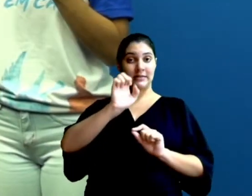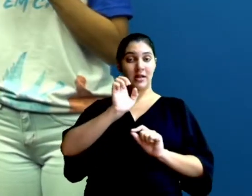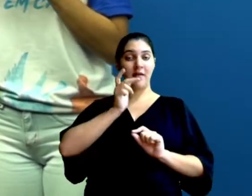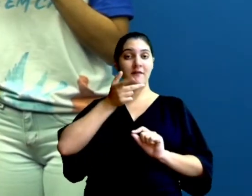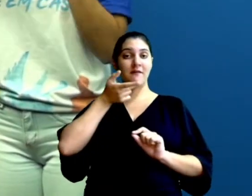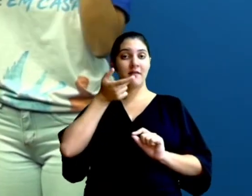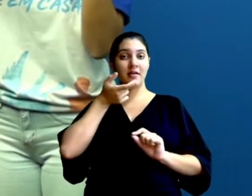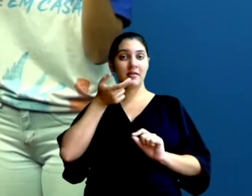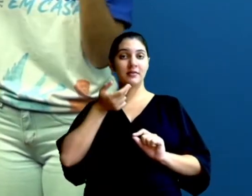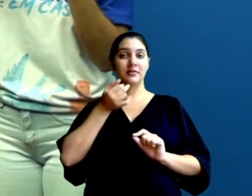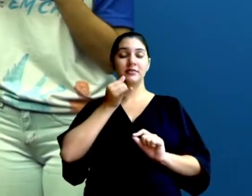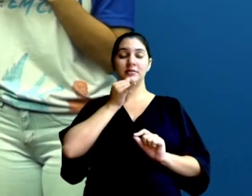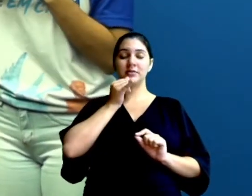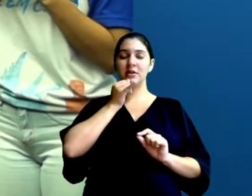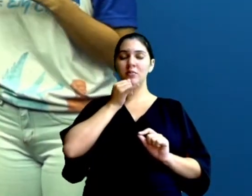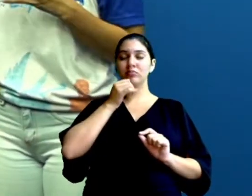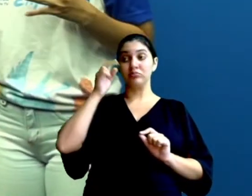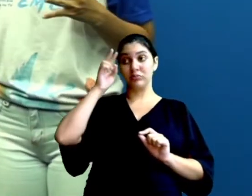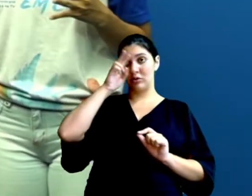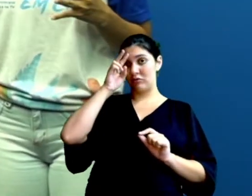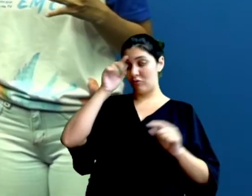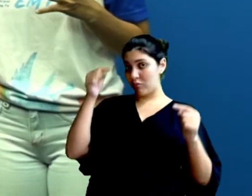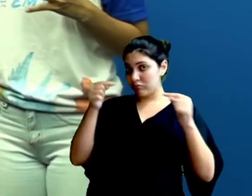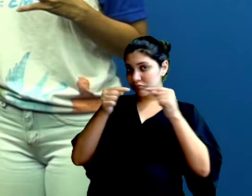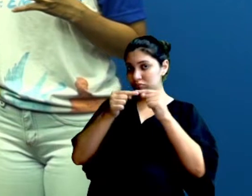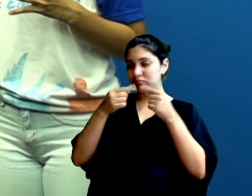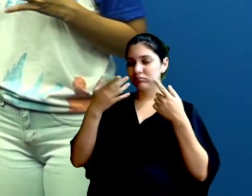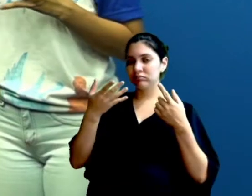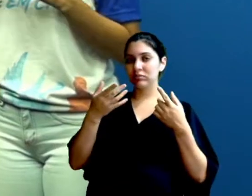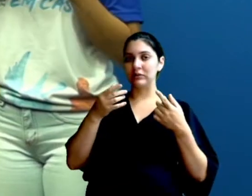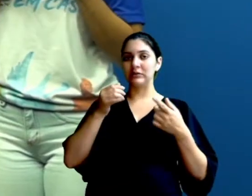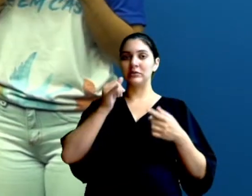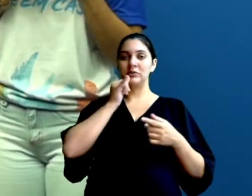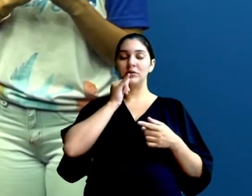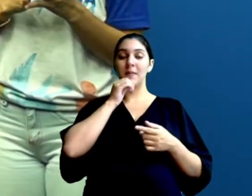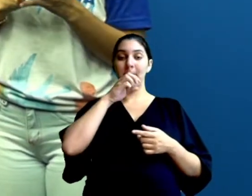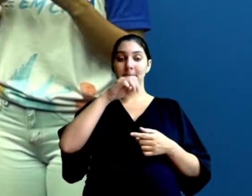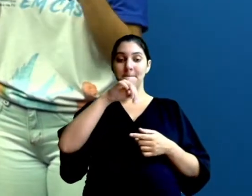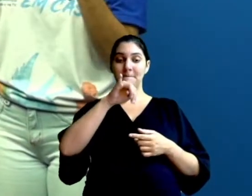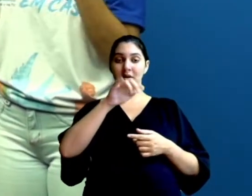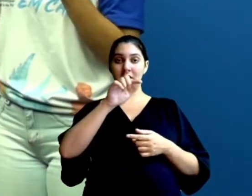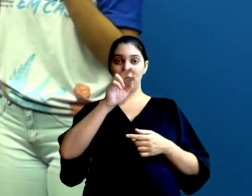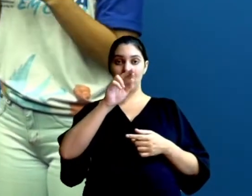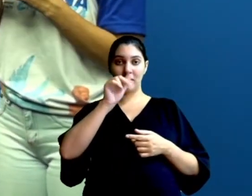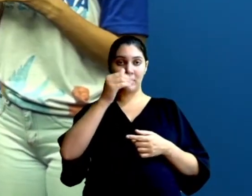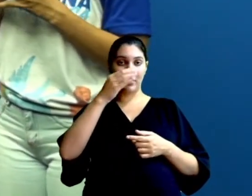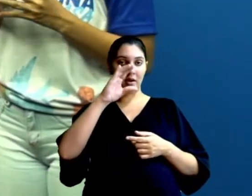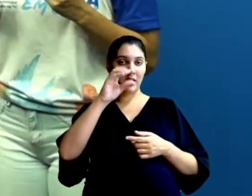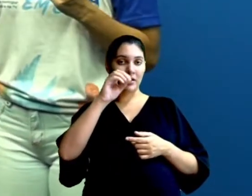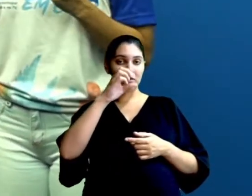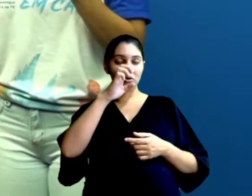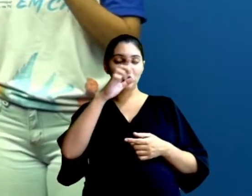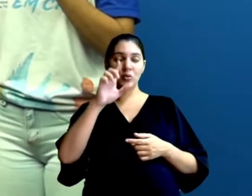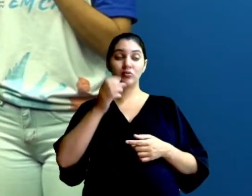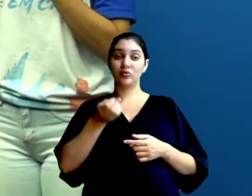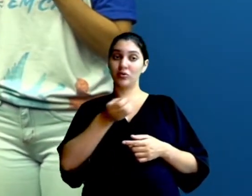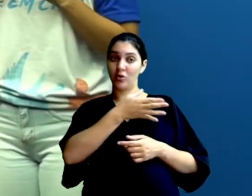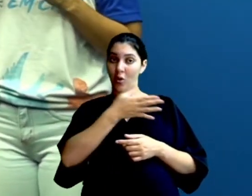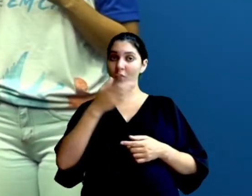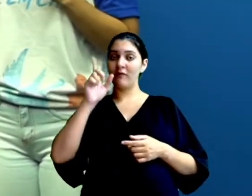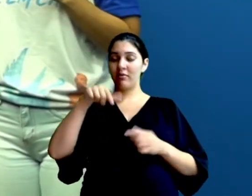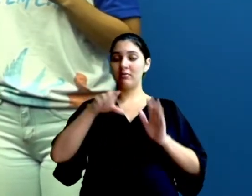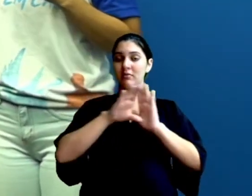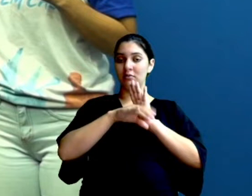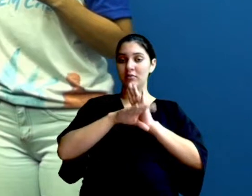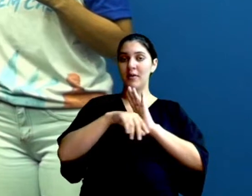falando do ponto de vista histórico de migrações modernas, esse conceito moderno, a gente pode